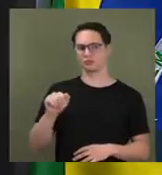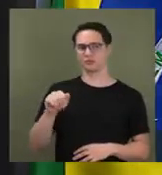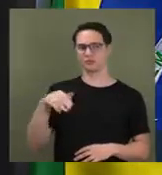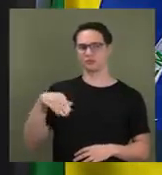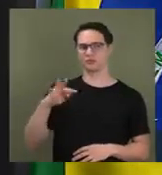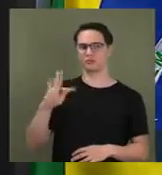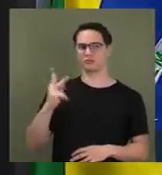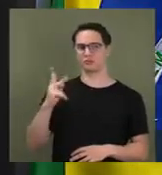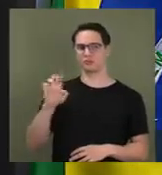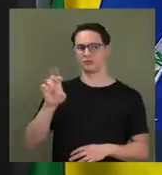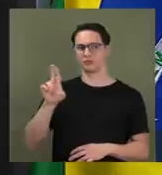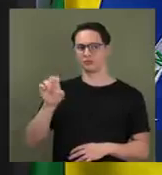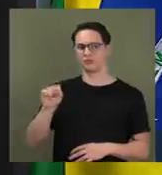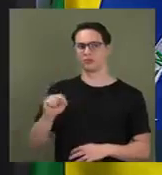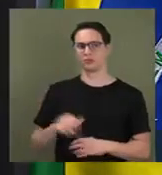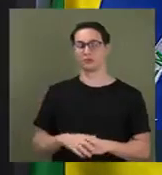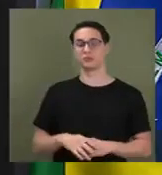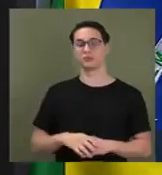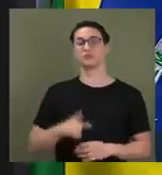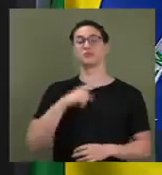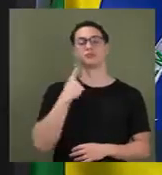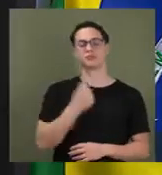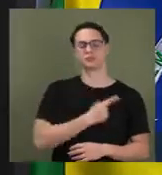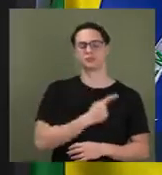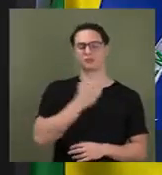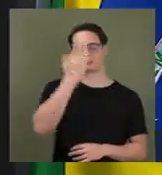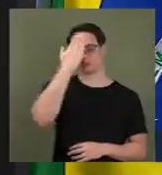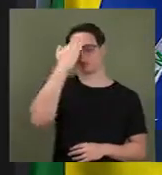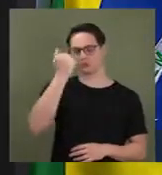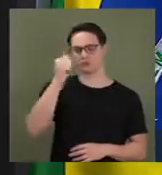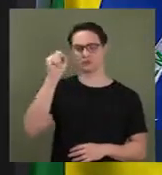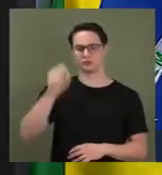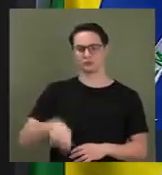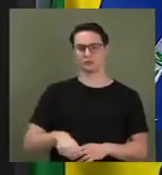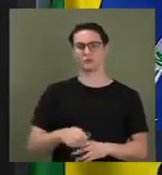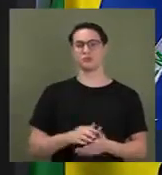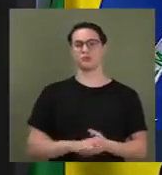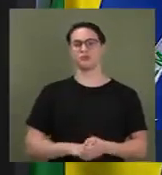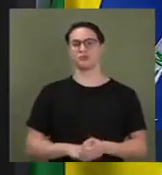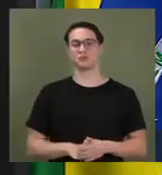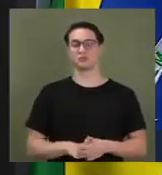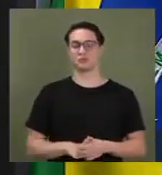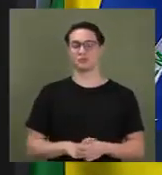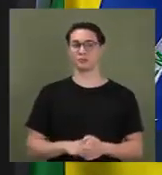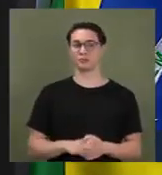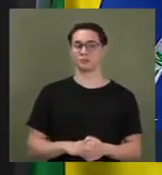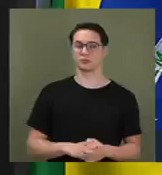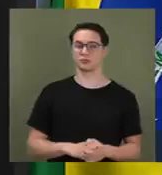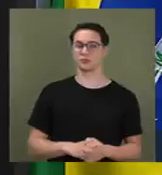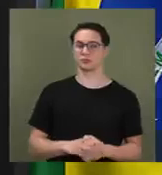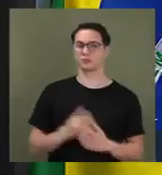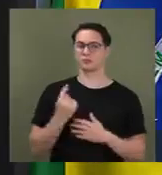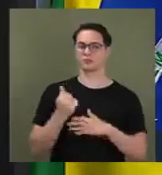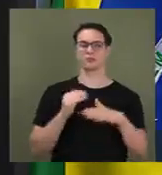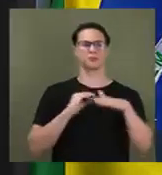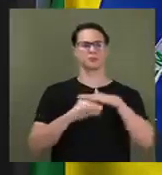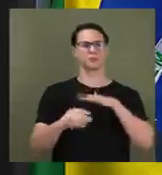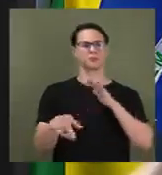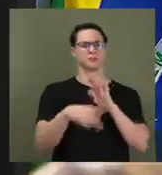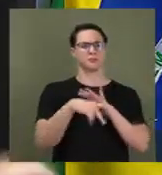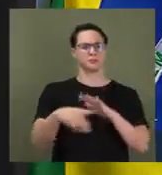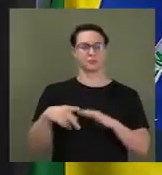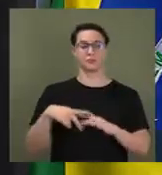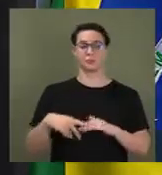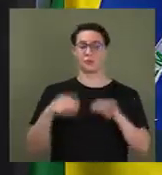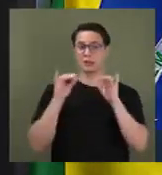Gomes. Todos nós sabemos que o cumprimento da destinação do Fundo Especial de Financiamento